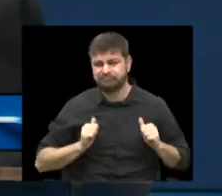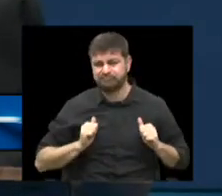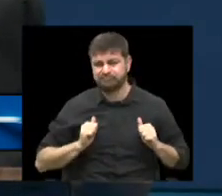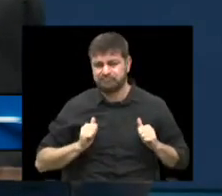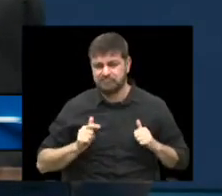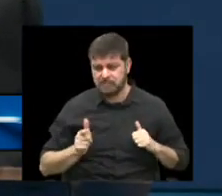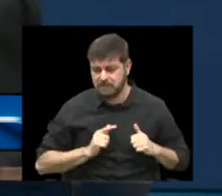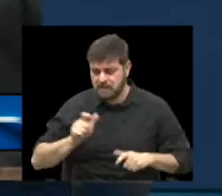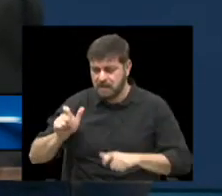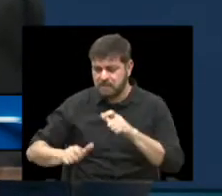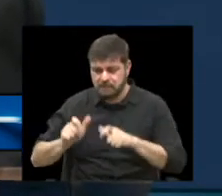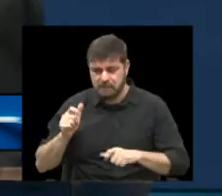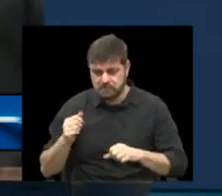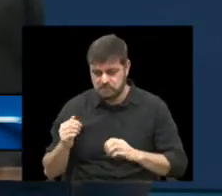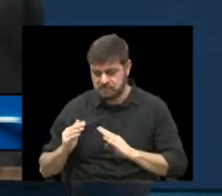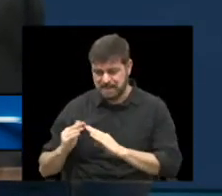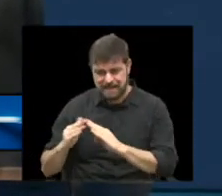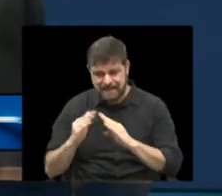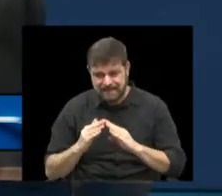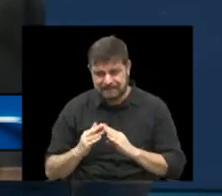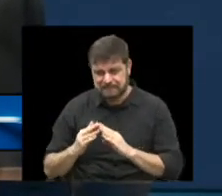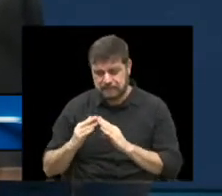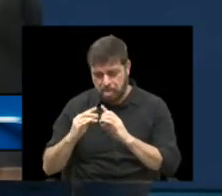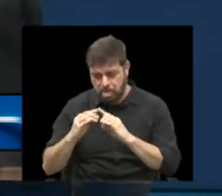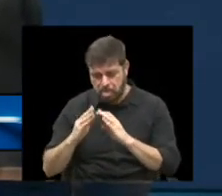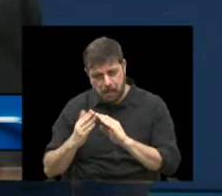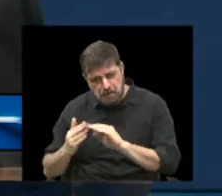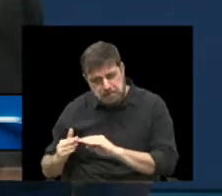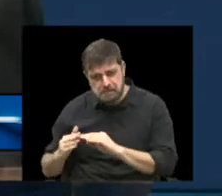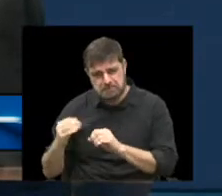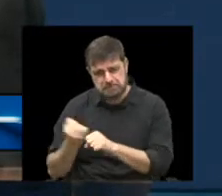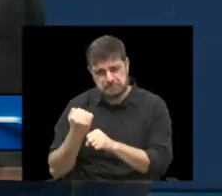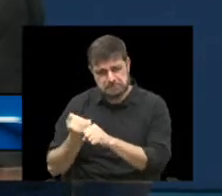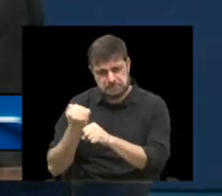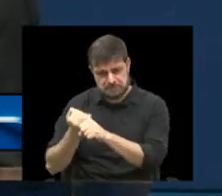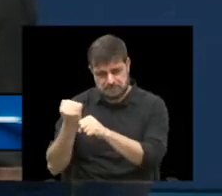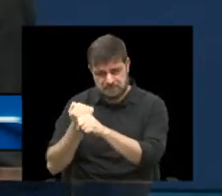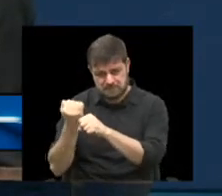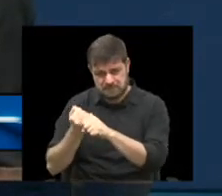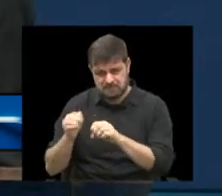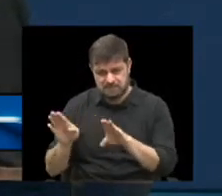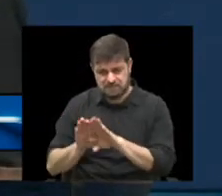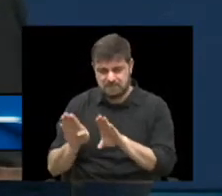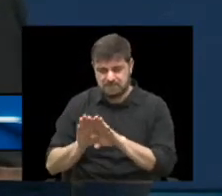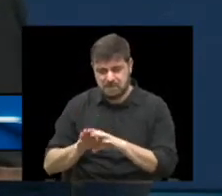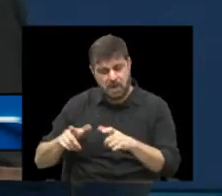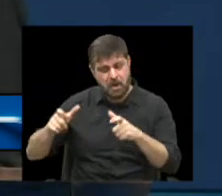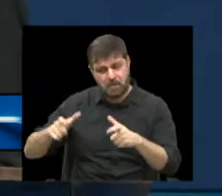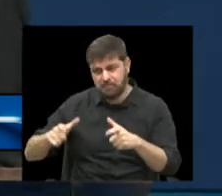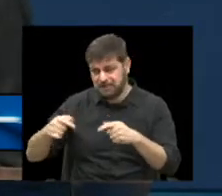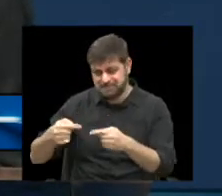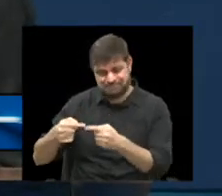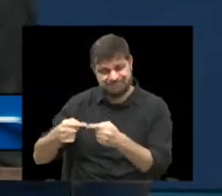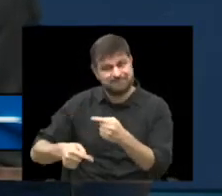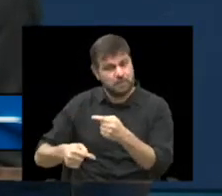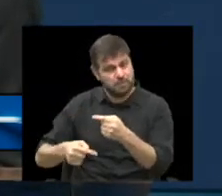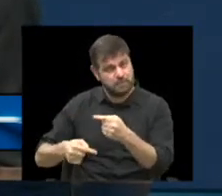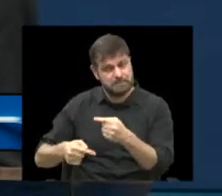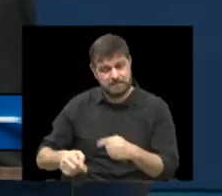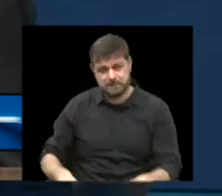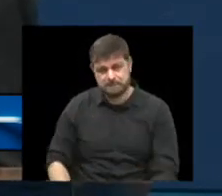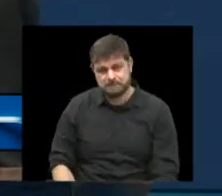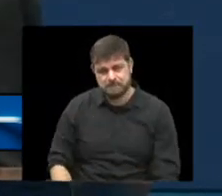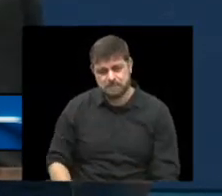construindo em áreas regulares, tem pessoas fazendo até barraco em lugares irregulares,